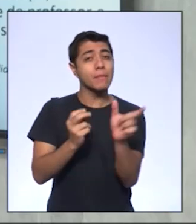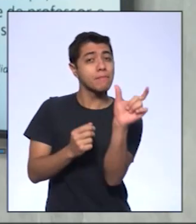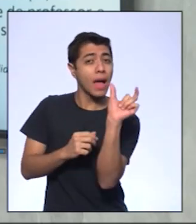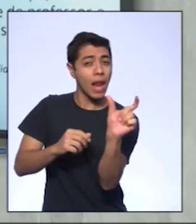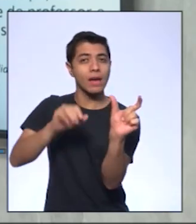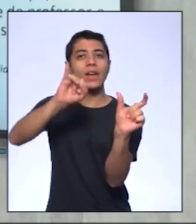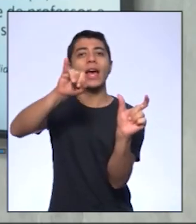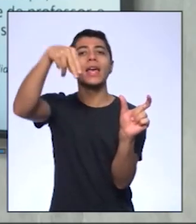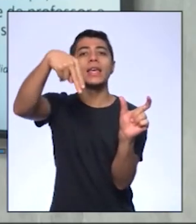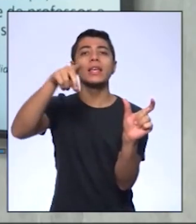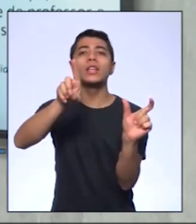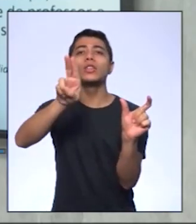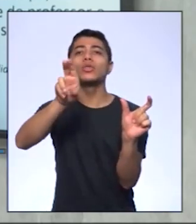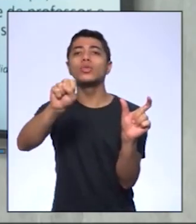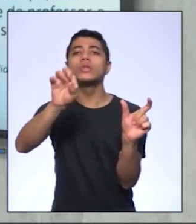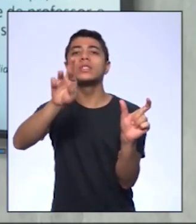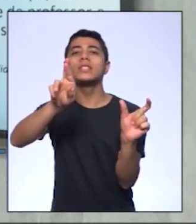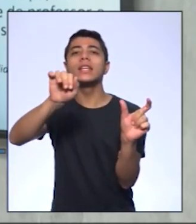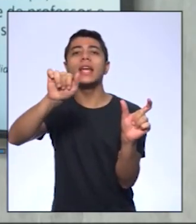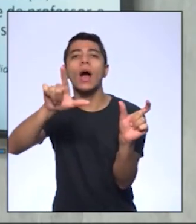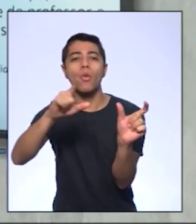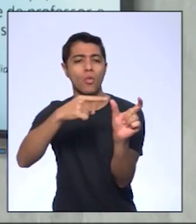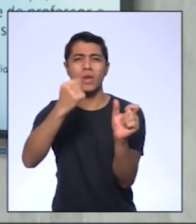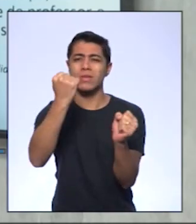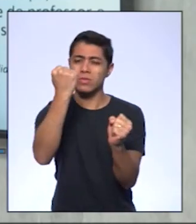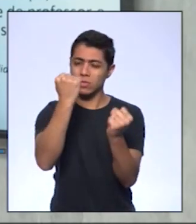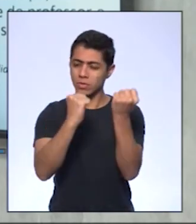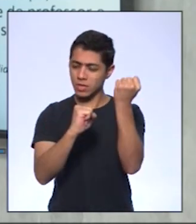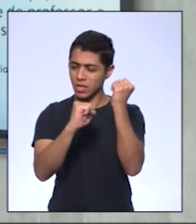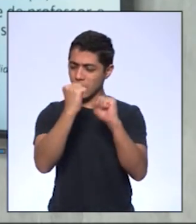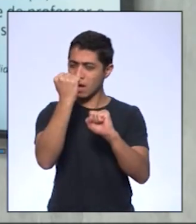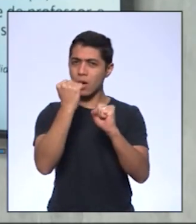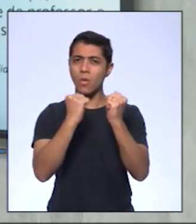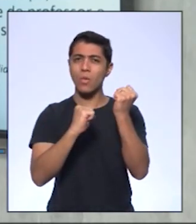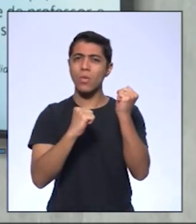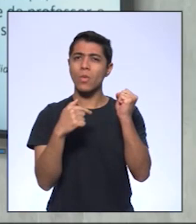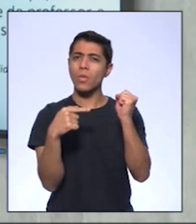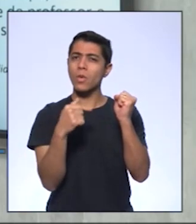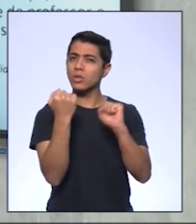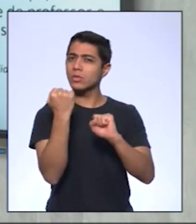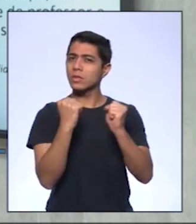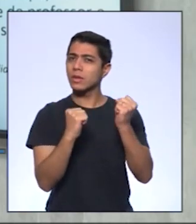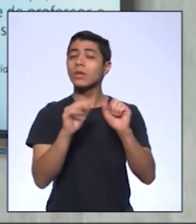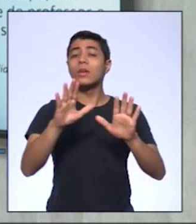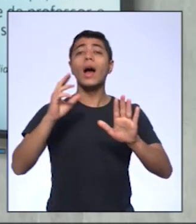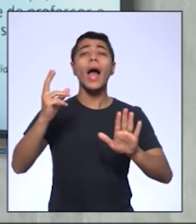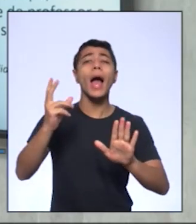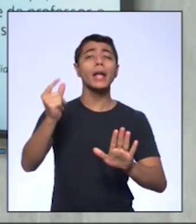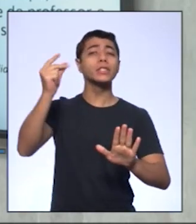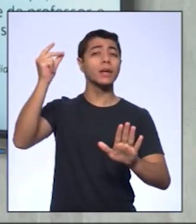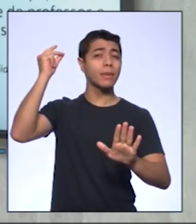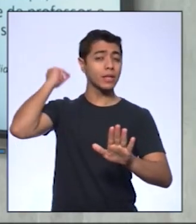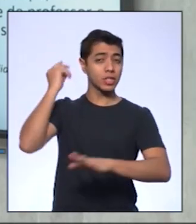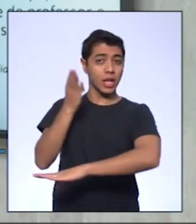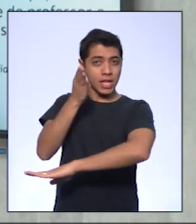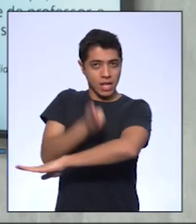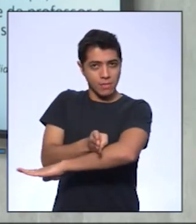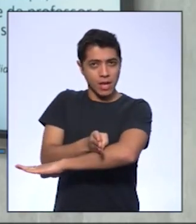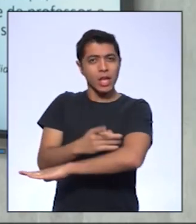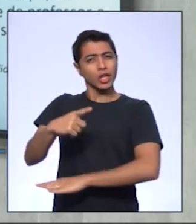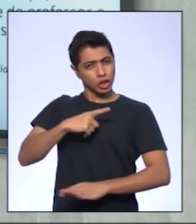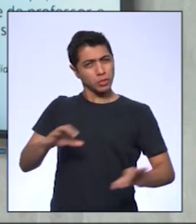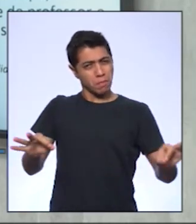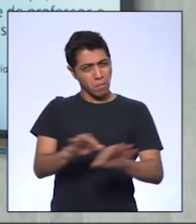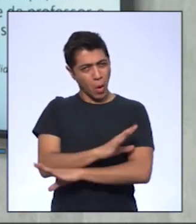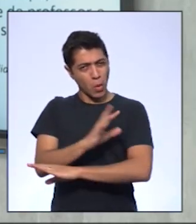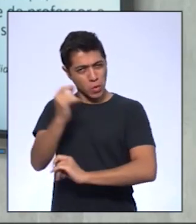tá vendo? Industrial no mundo antigo. Esse mundo antigo medieval e tal. Gente, oficialmente a gente pode falar somente de indústria